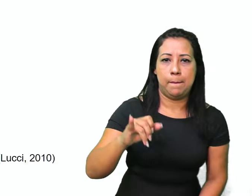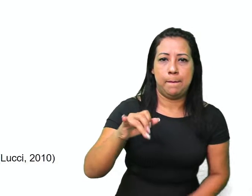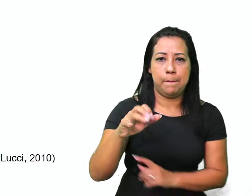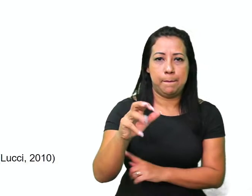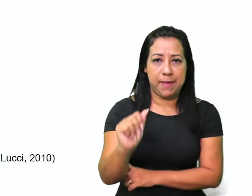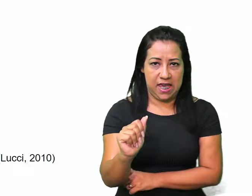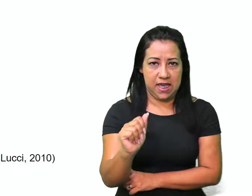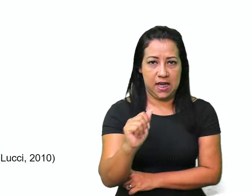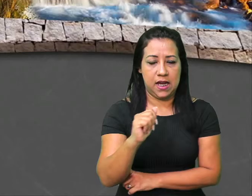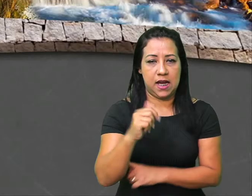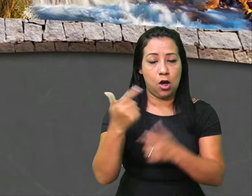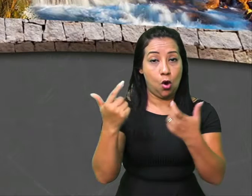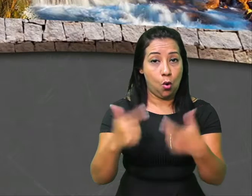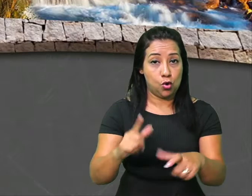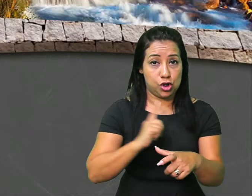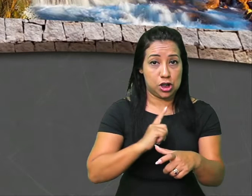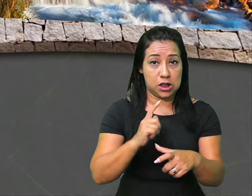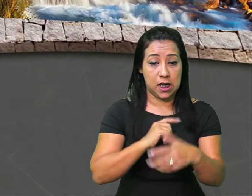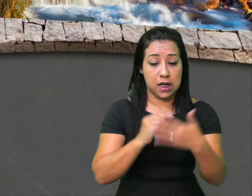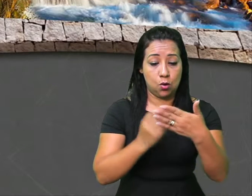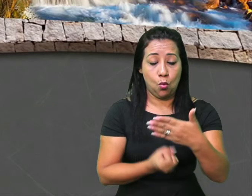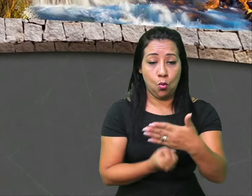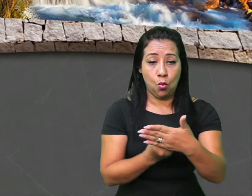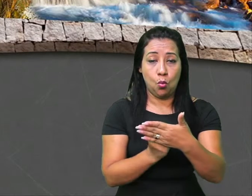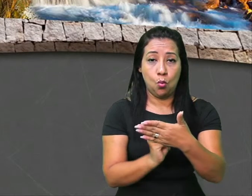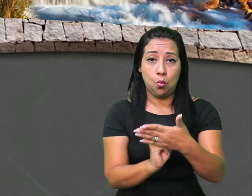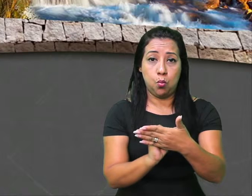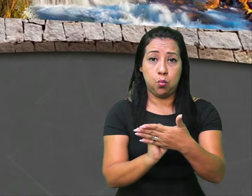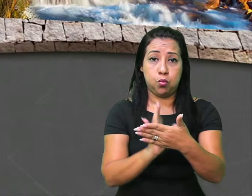as primeiras cidades. E essas cidades